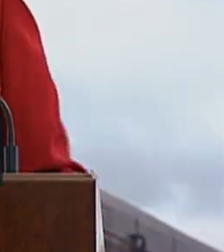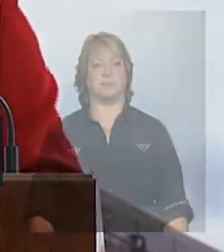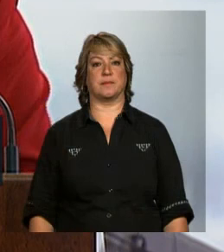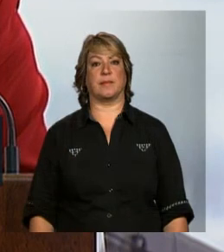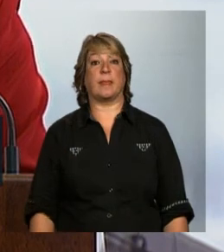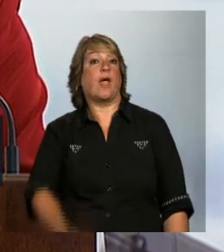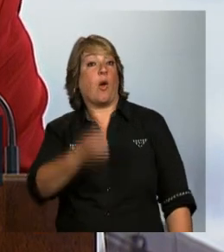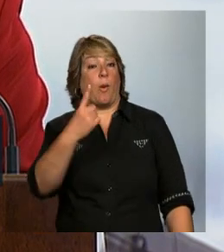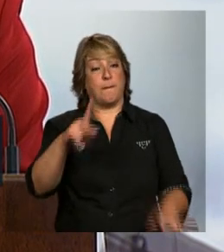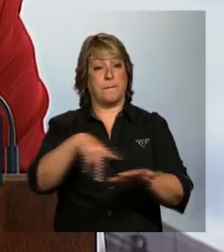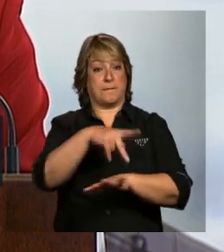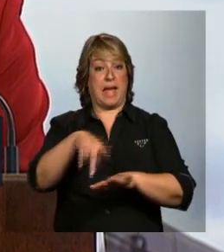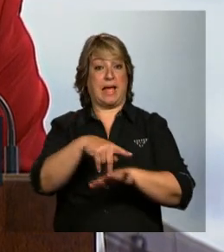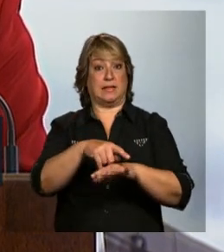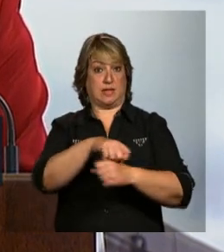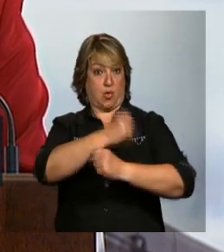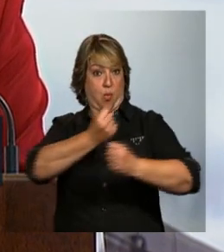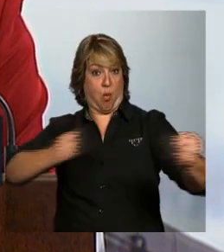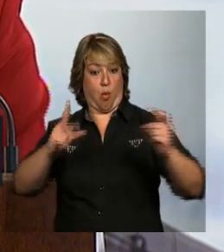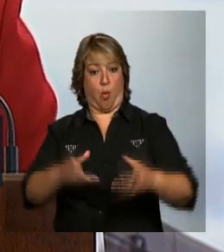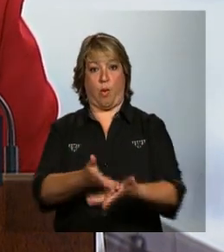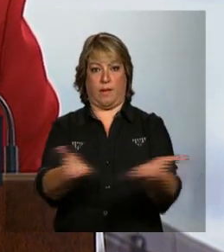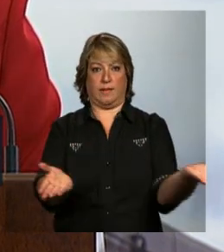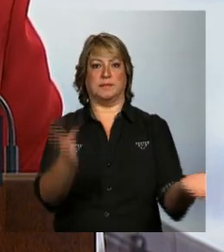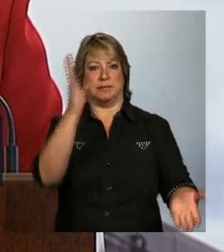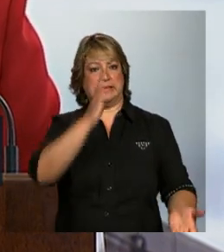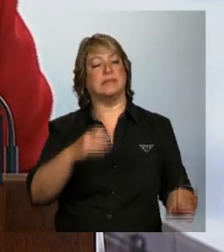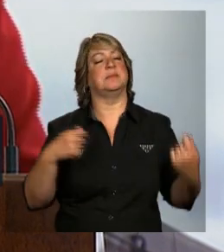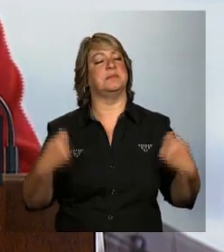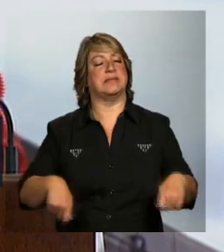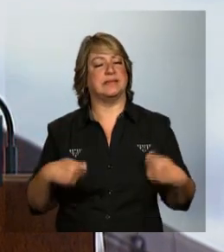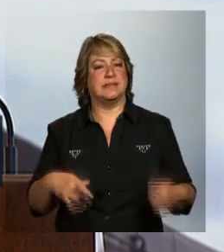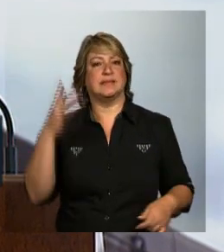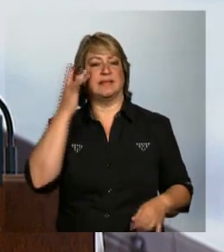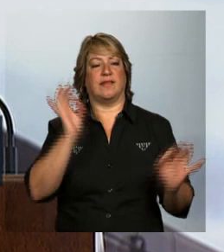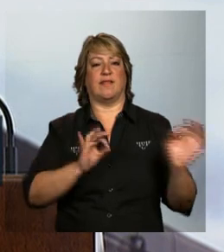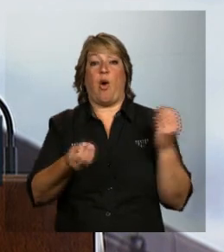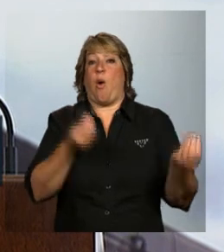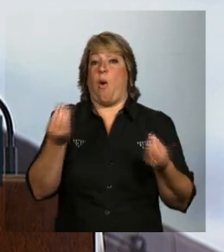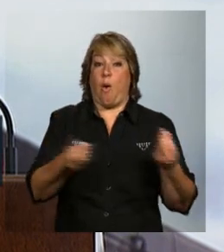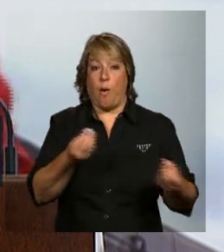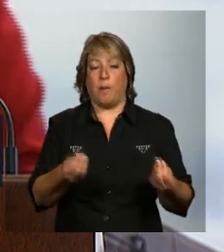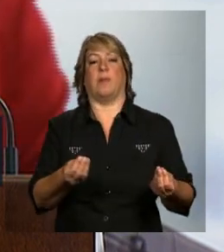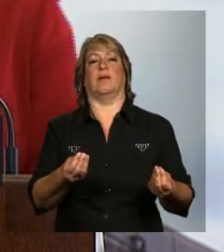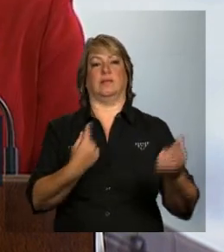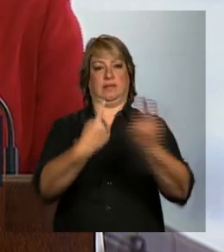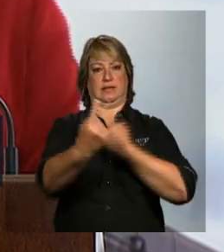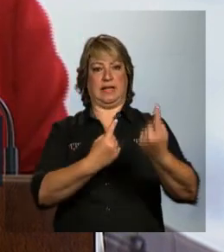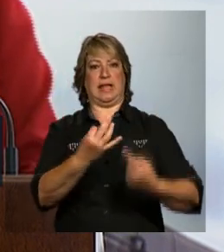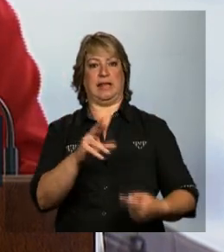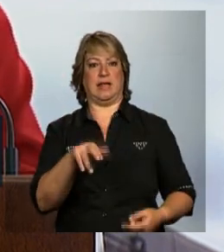é um país Continental como o Brasil Precisa sim planejar os modais de transporte em